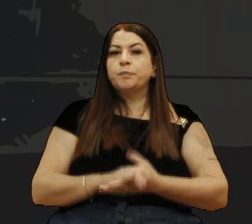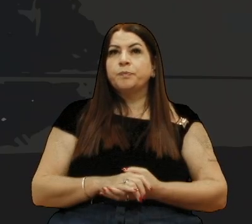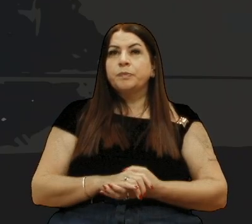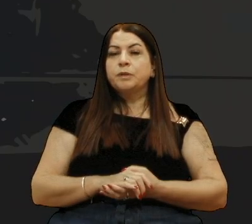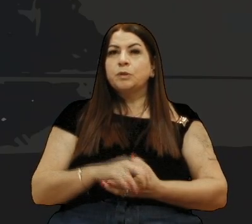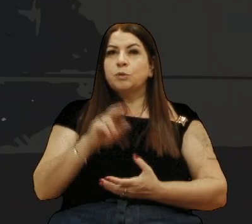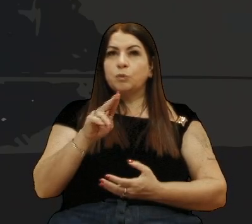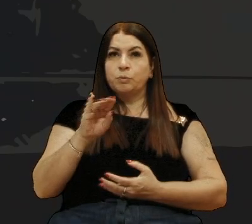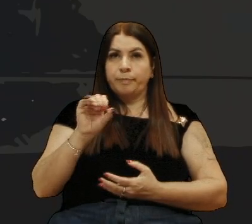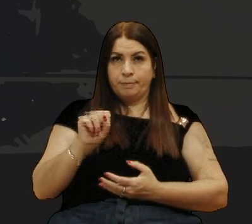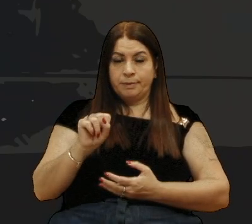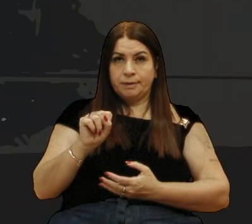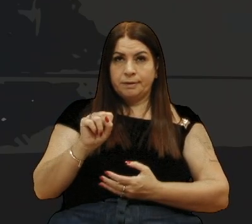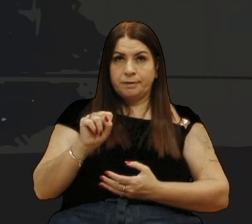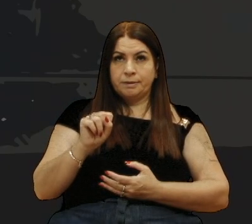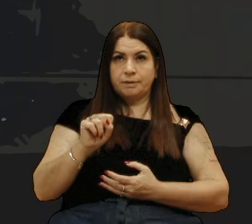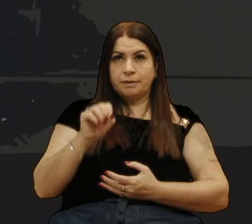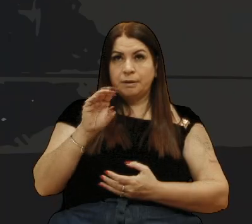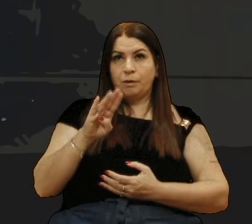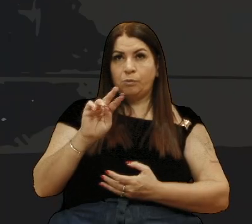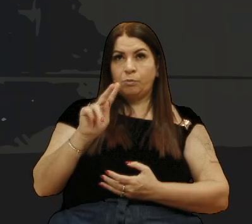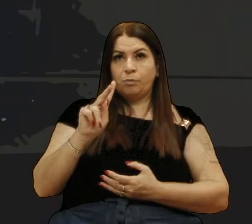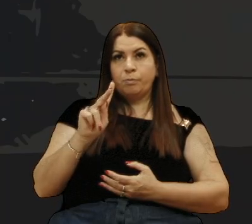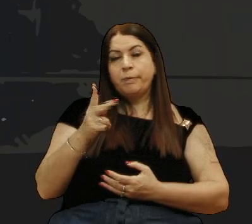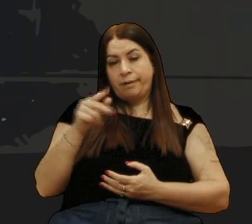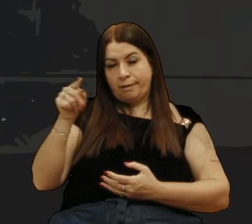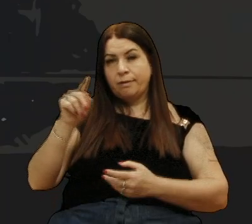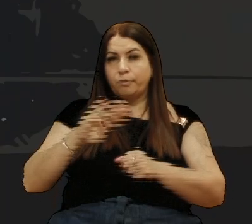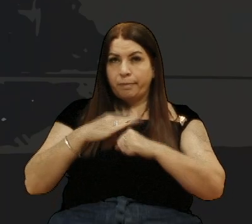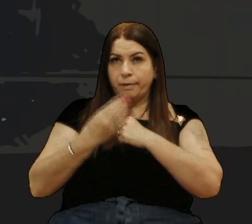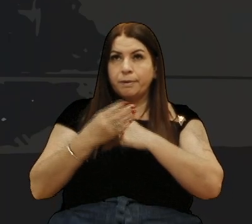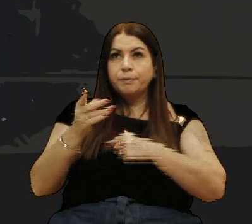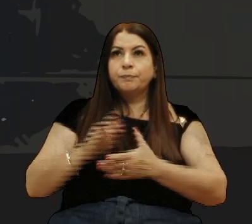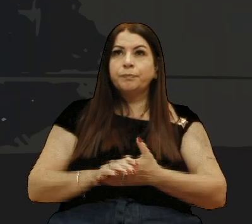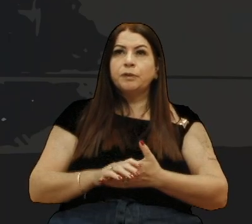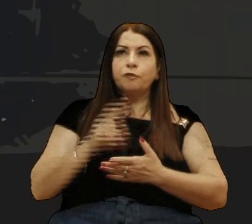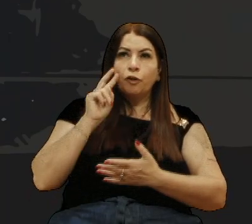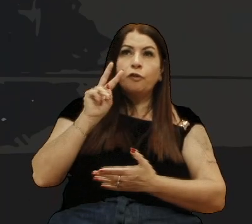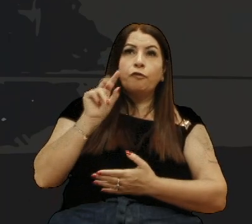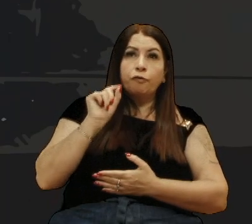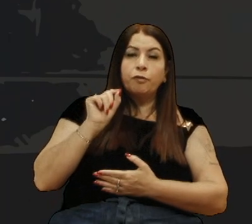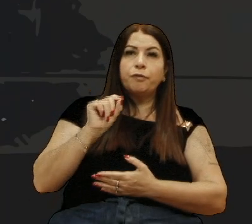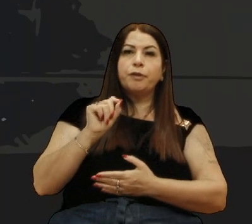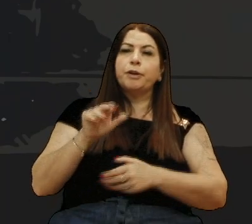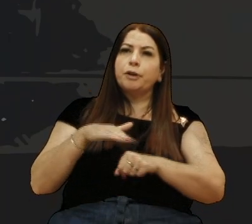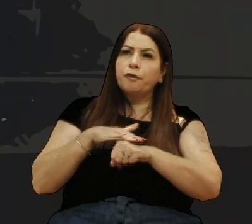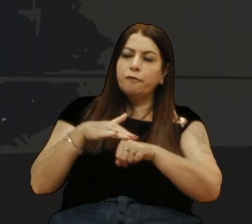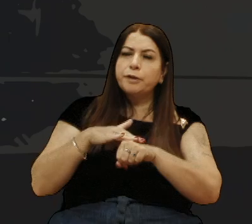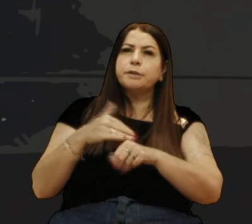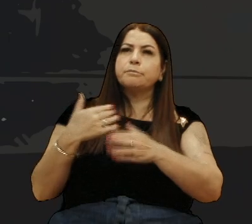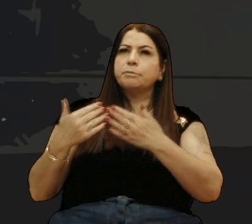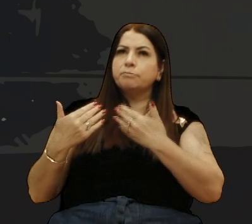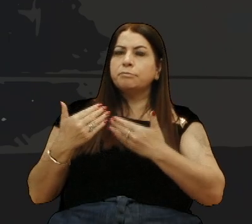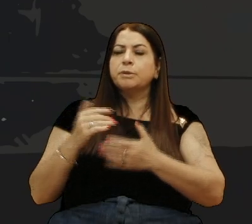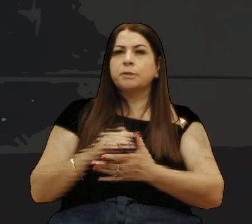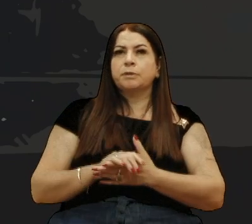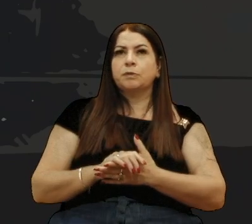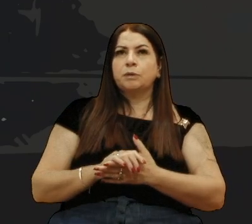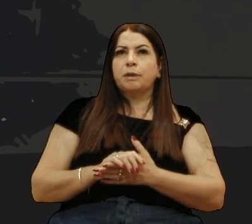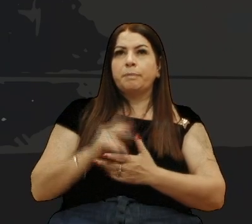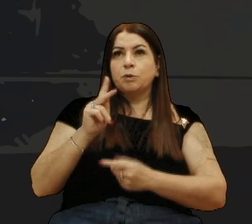da UBS do Belo Horizonte. Então, a gente foi verificar, conversamos com